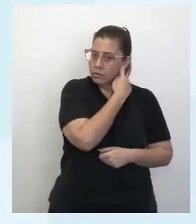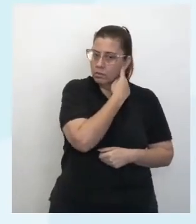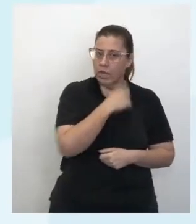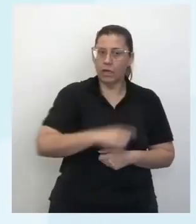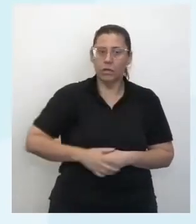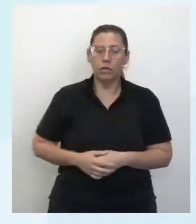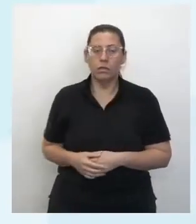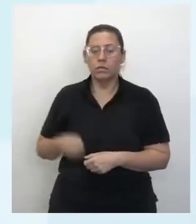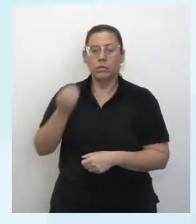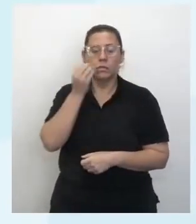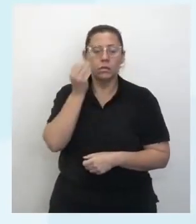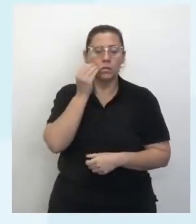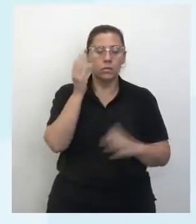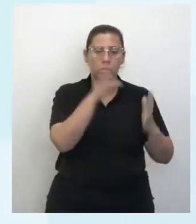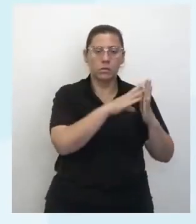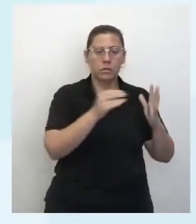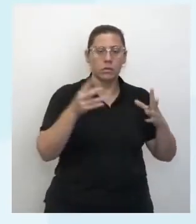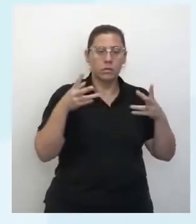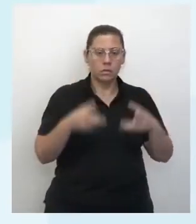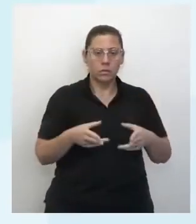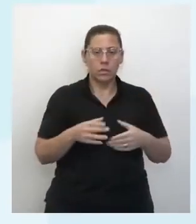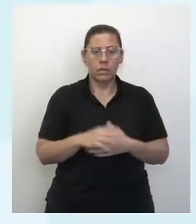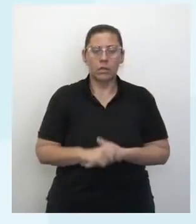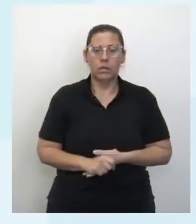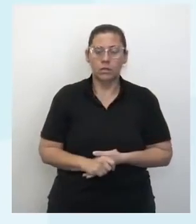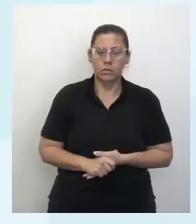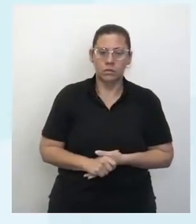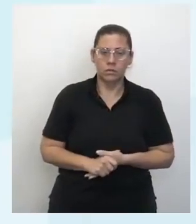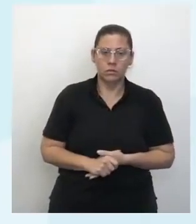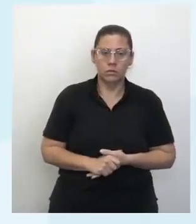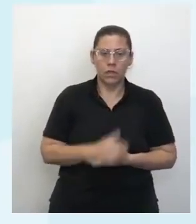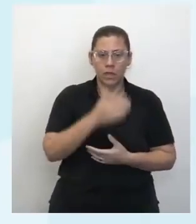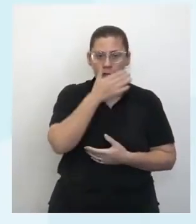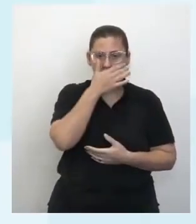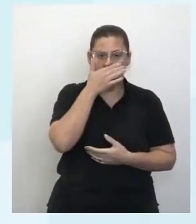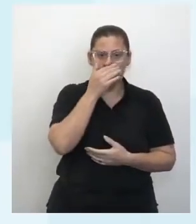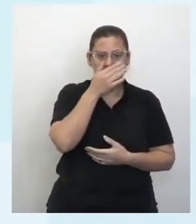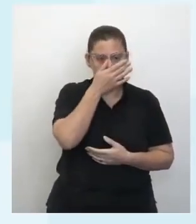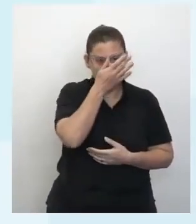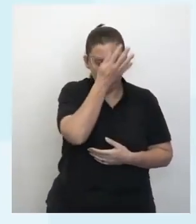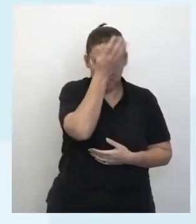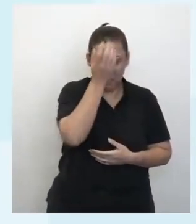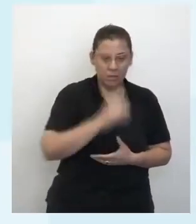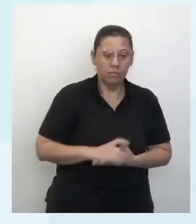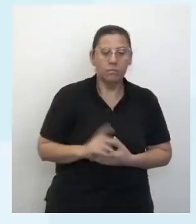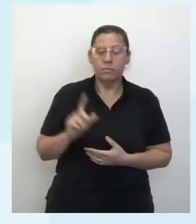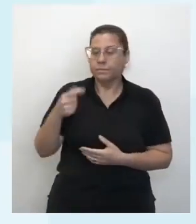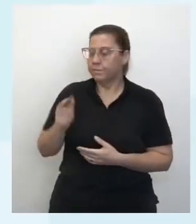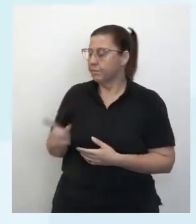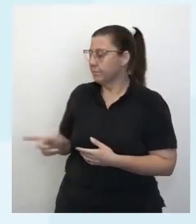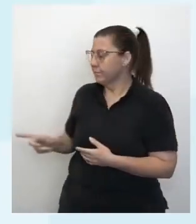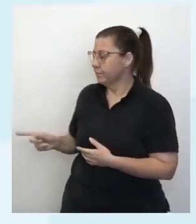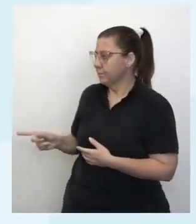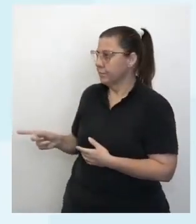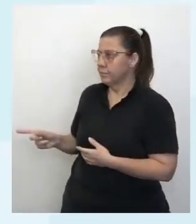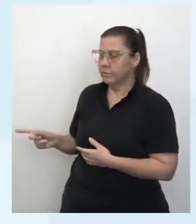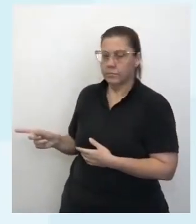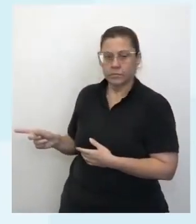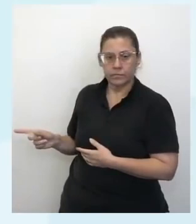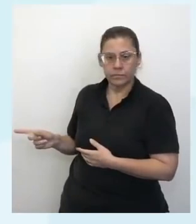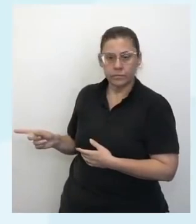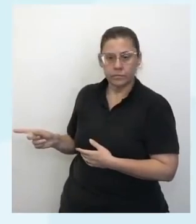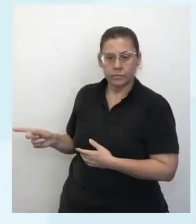aqui, né, como se fosse o grandão 3 vezes o menor, tá bom? Olha outra figura aqui, ó. Esse daqui é outro quadrilátero